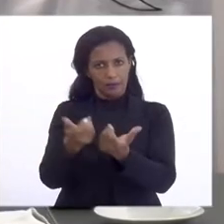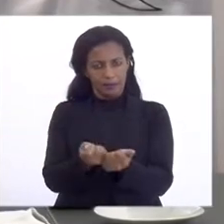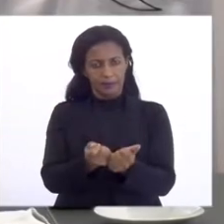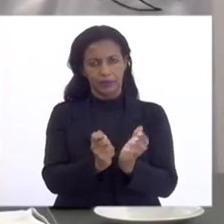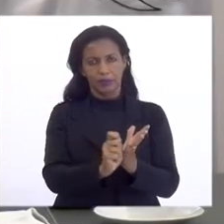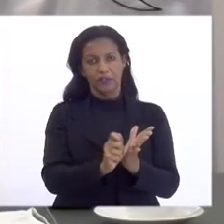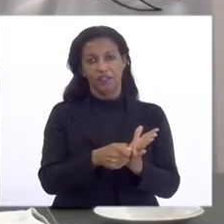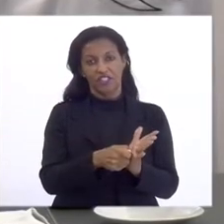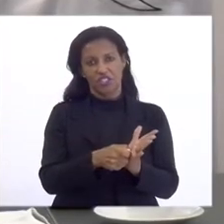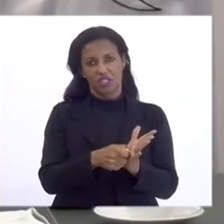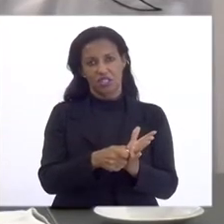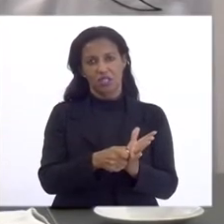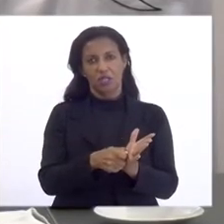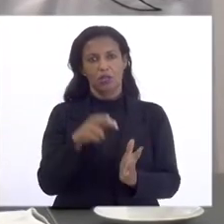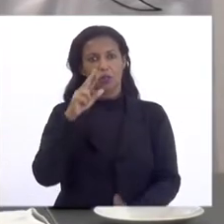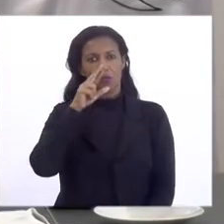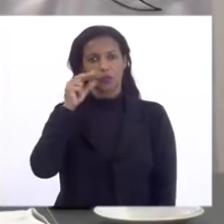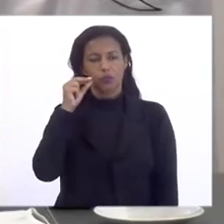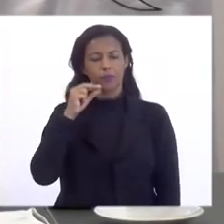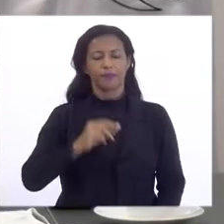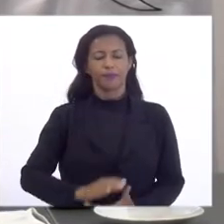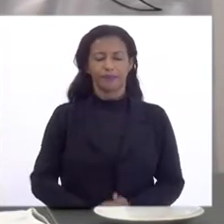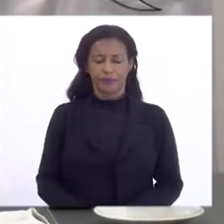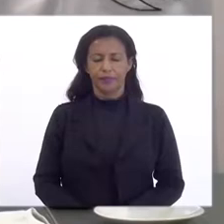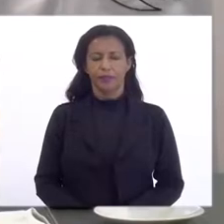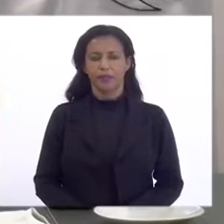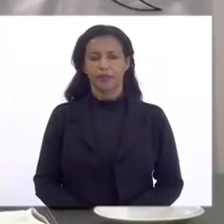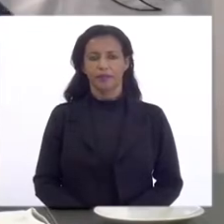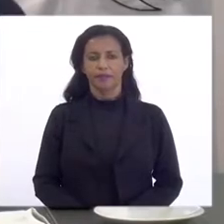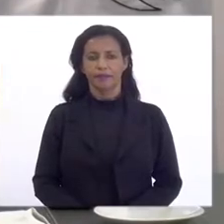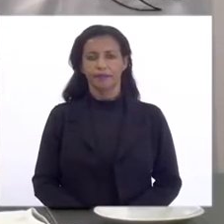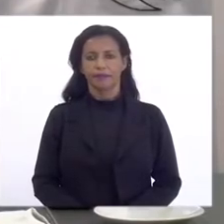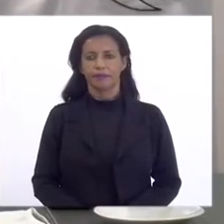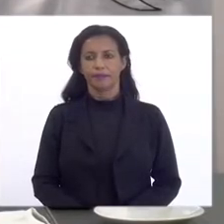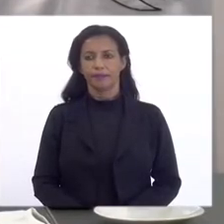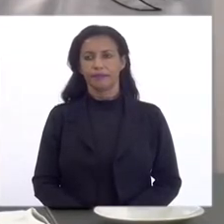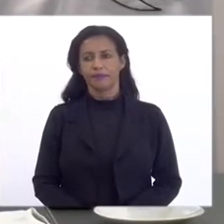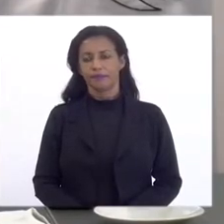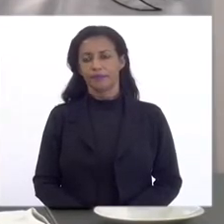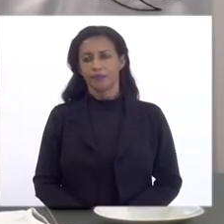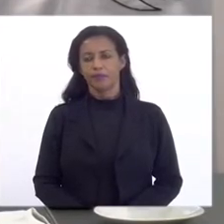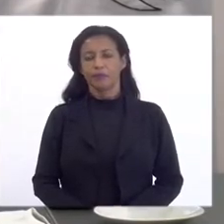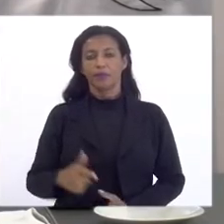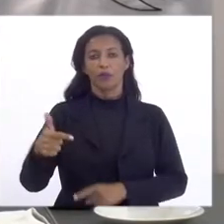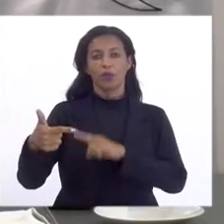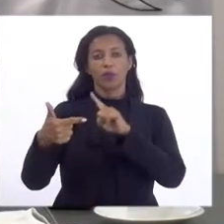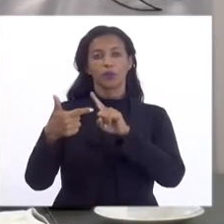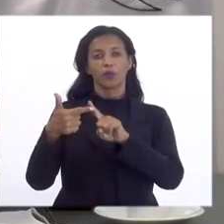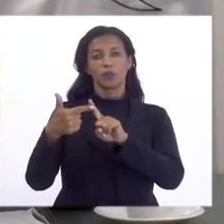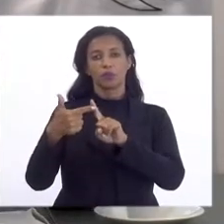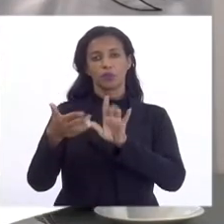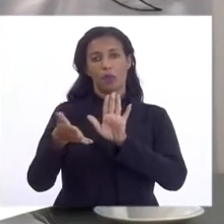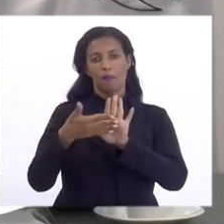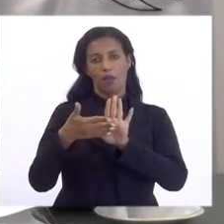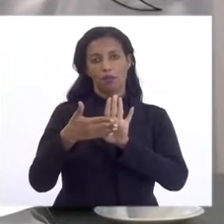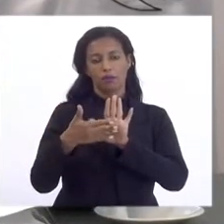deputado Rosenberg, por uma sessão. Obrigado. Obrigado, deputado Rosenberg. O segundo da pauta.